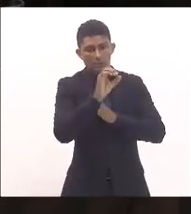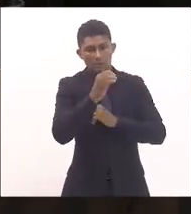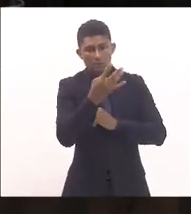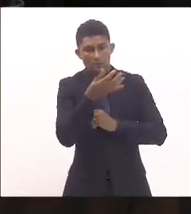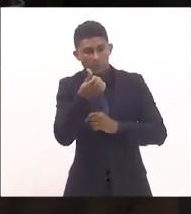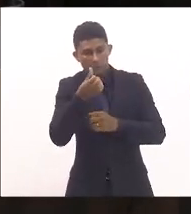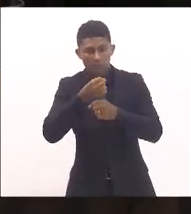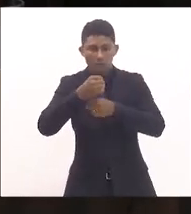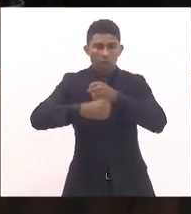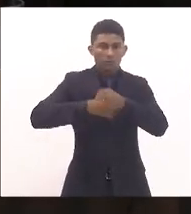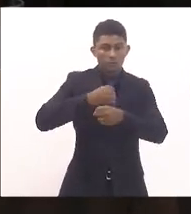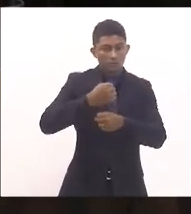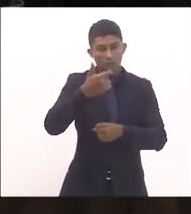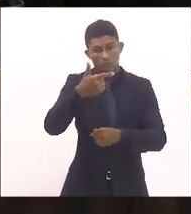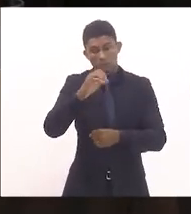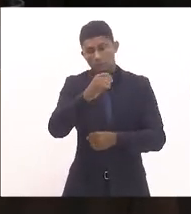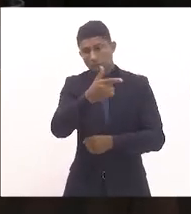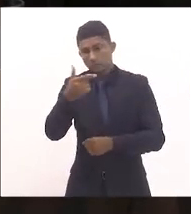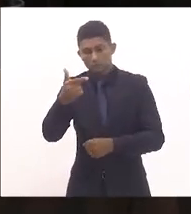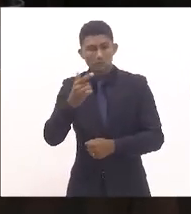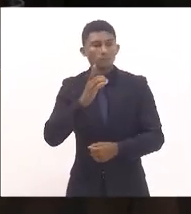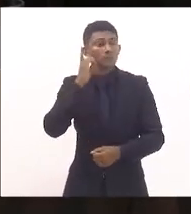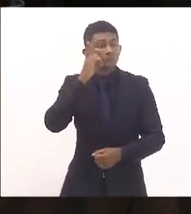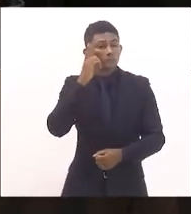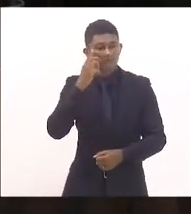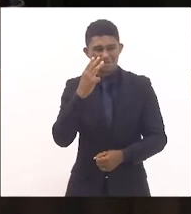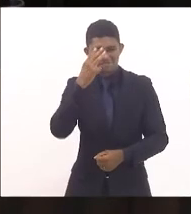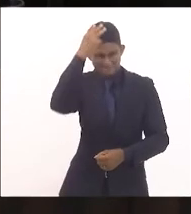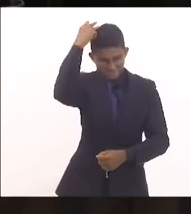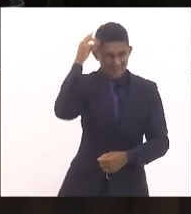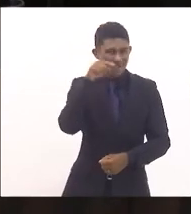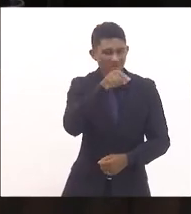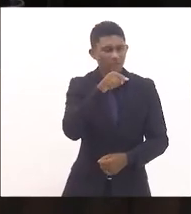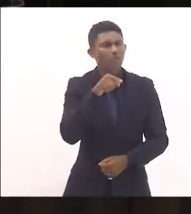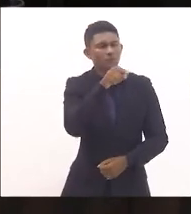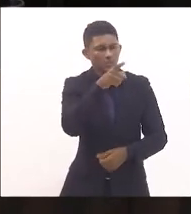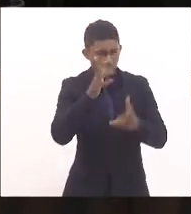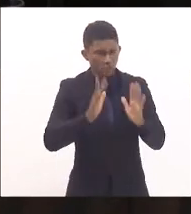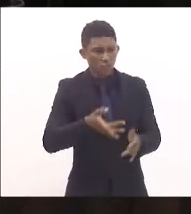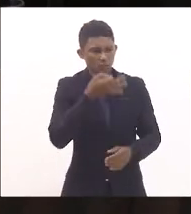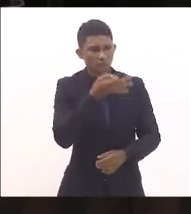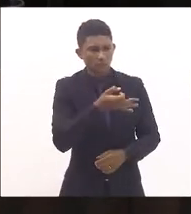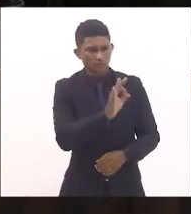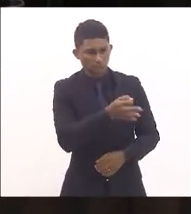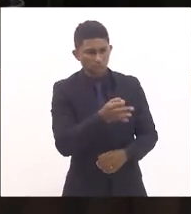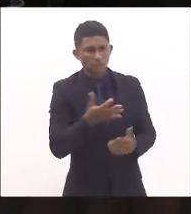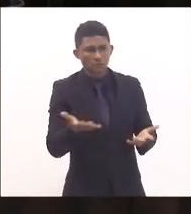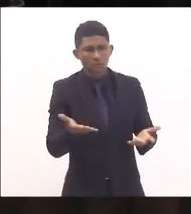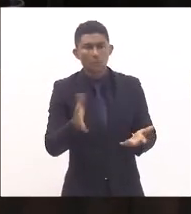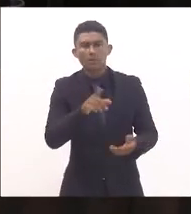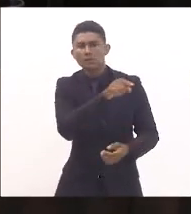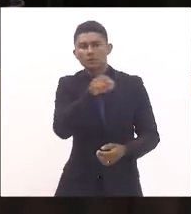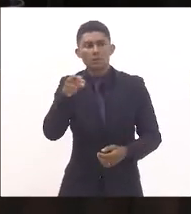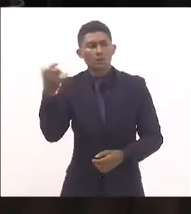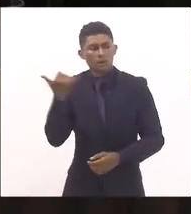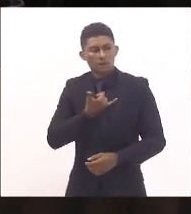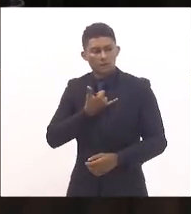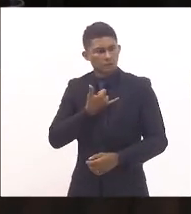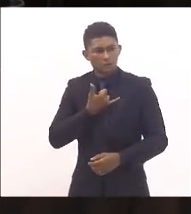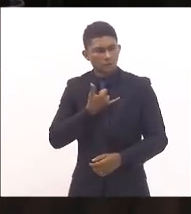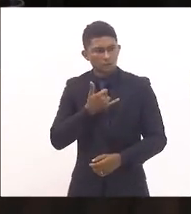de 22. Deputado Márcio, eu entendi que Vossa Excelência emitiu parecer, mas estamos chamando a atenção que